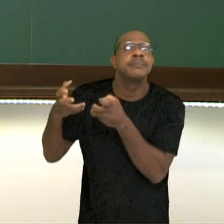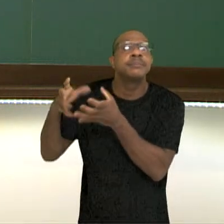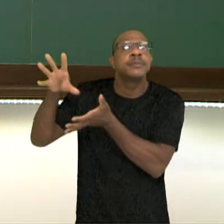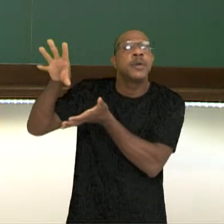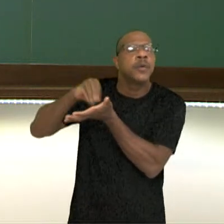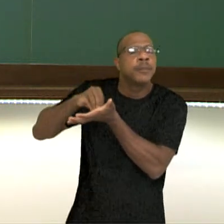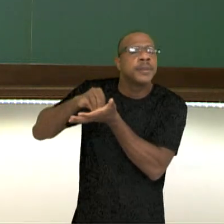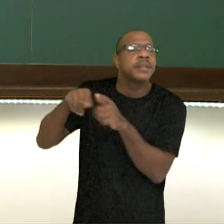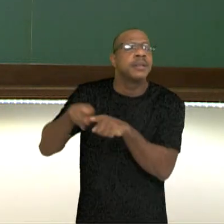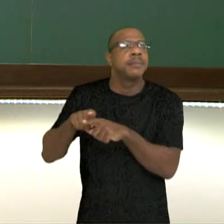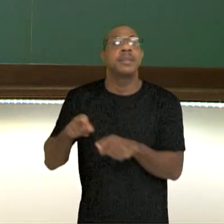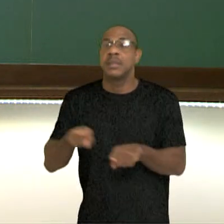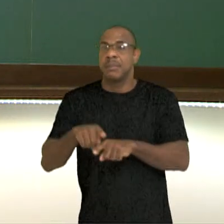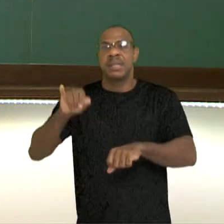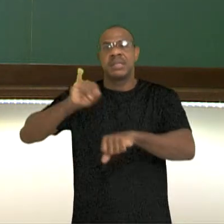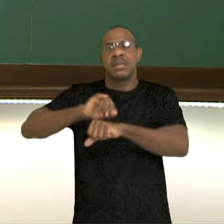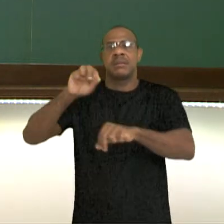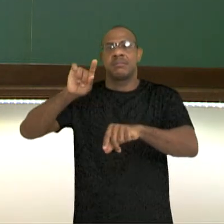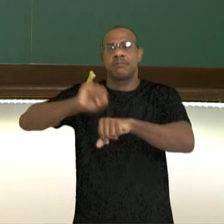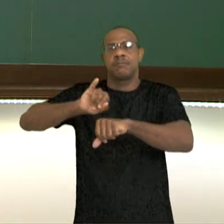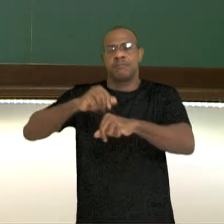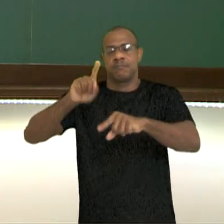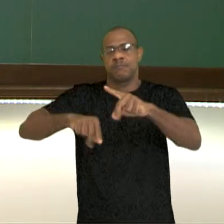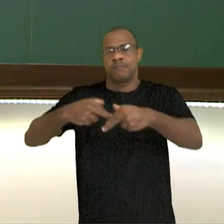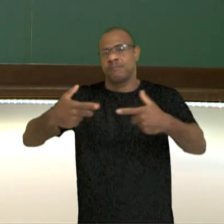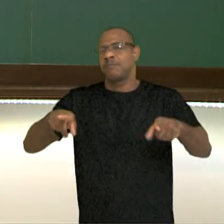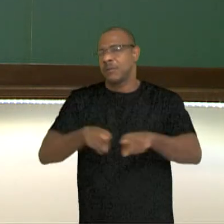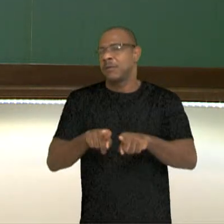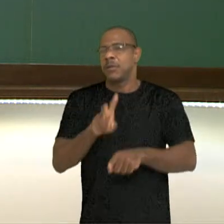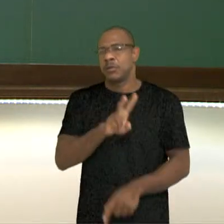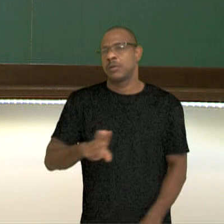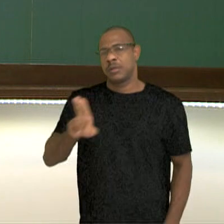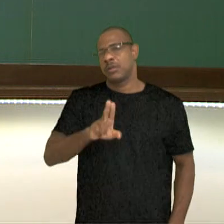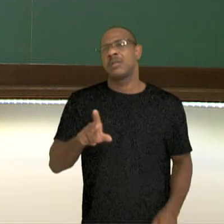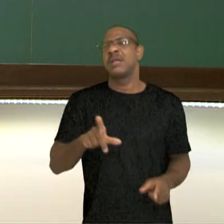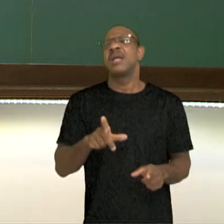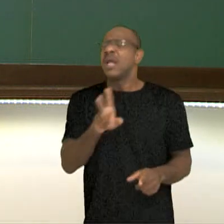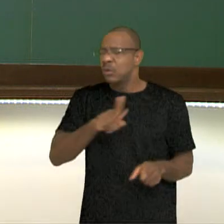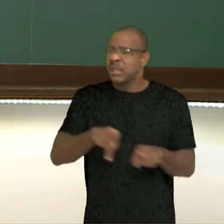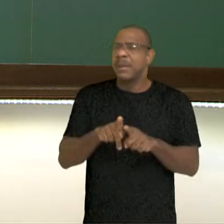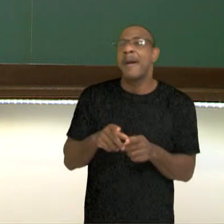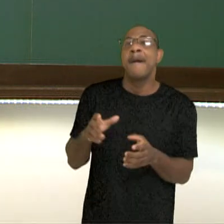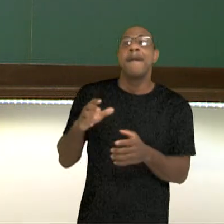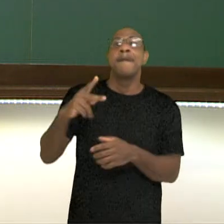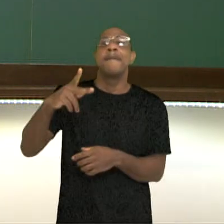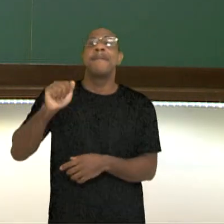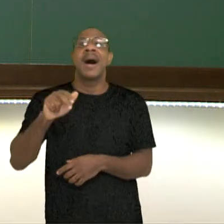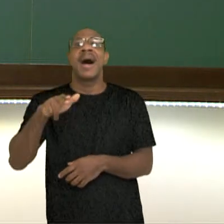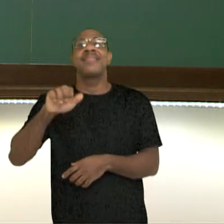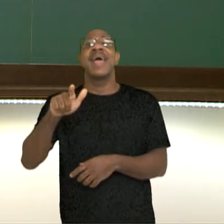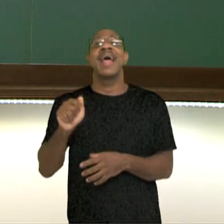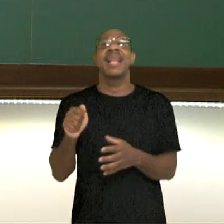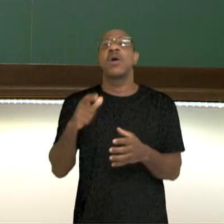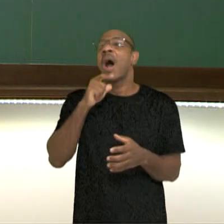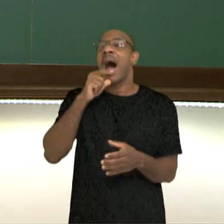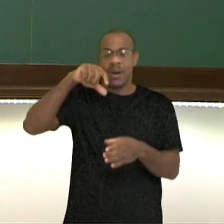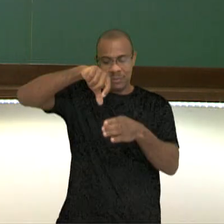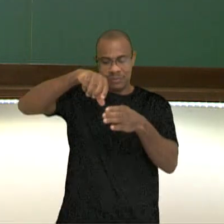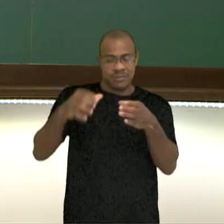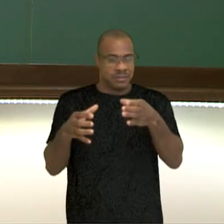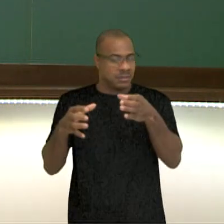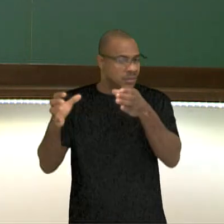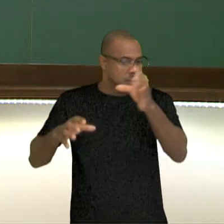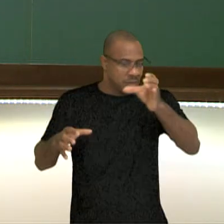que a gente considera instrumentos musicais, ele também utiliza de panelas, a panela com água, para poder